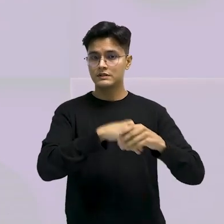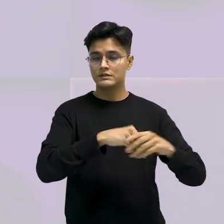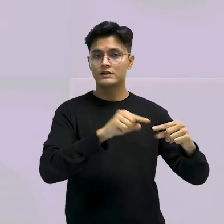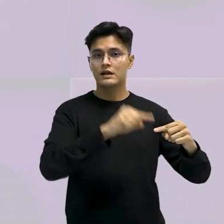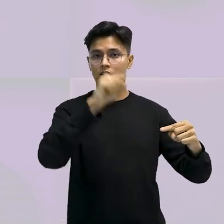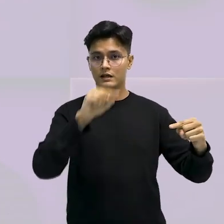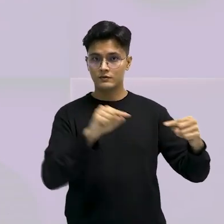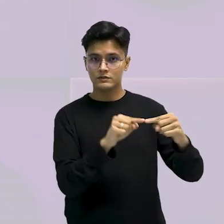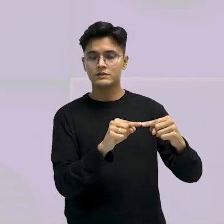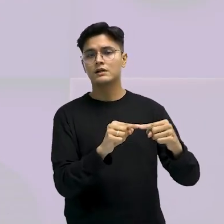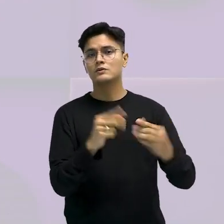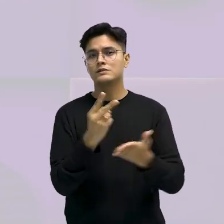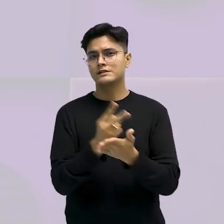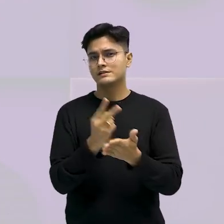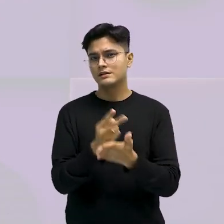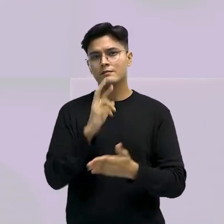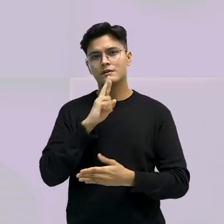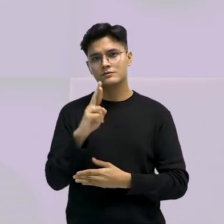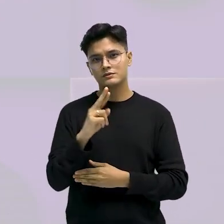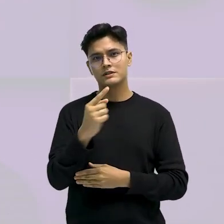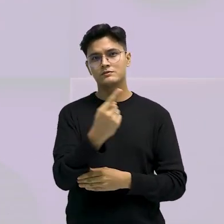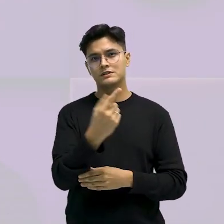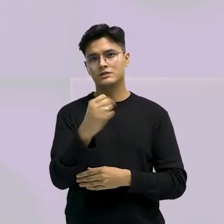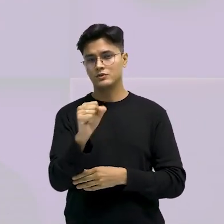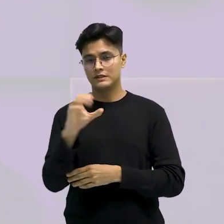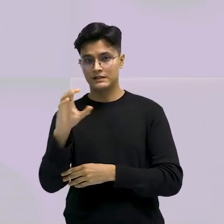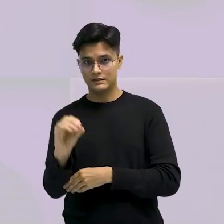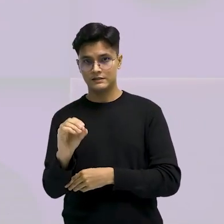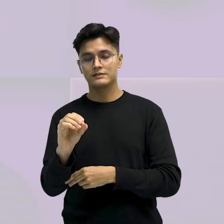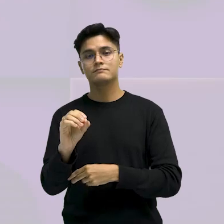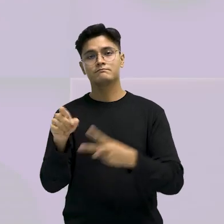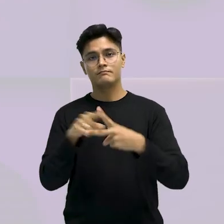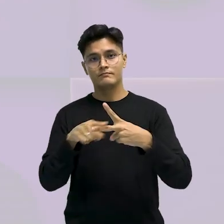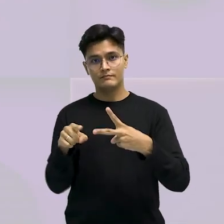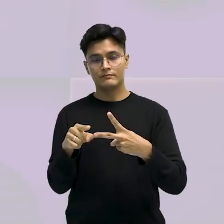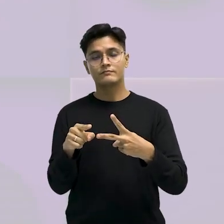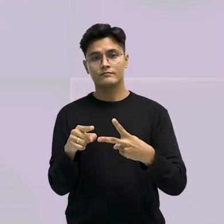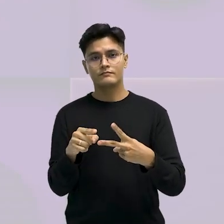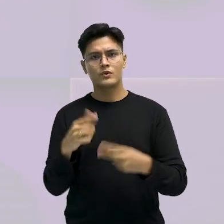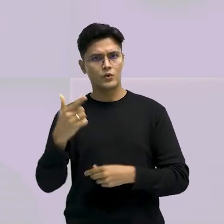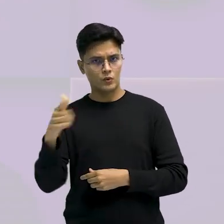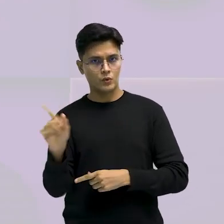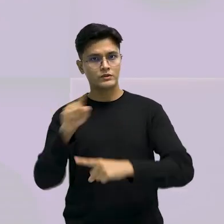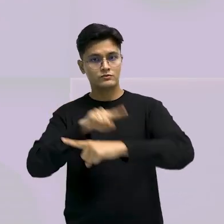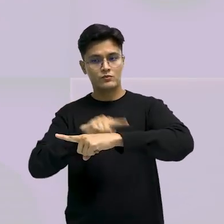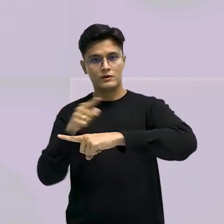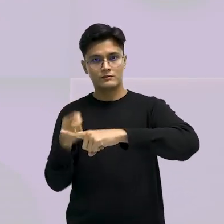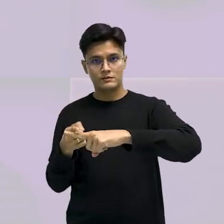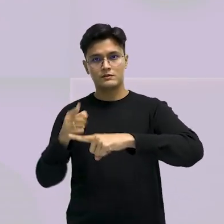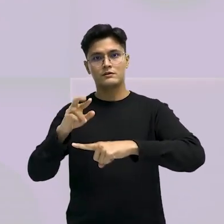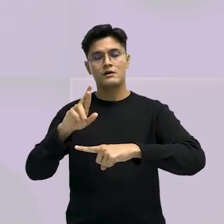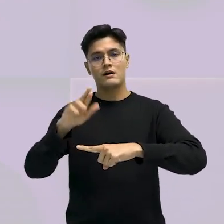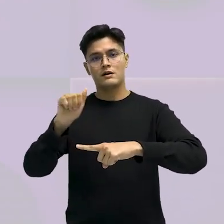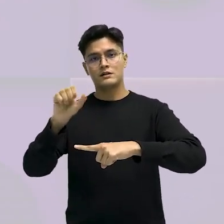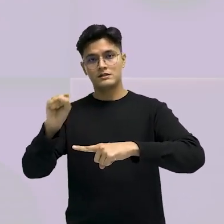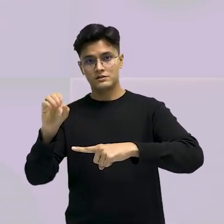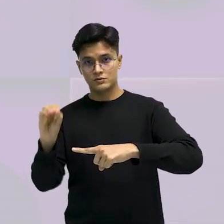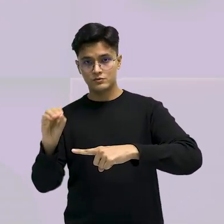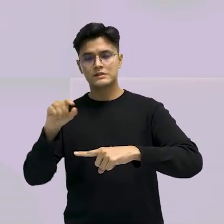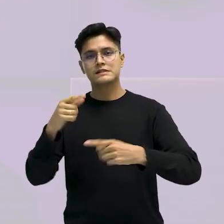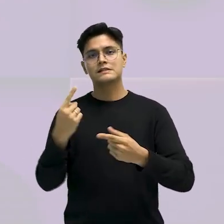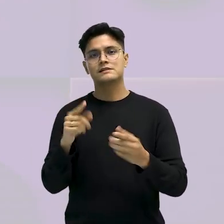a 180 graus, ok? Outra definição importante também. Um ângulo raso, ele sempre mede